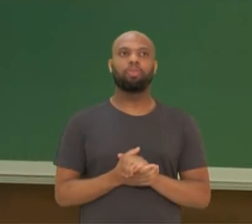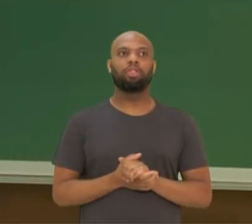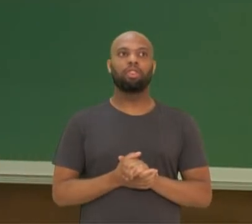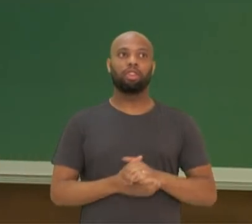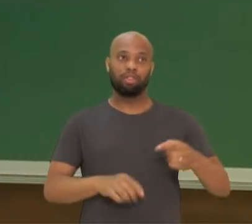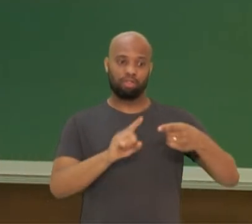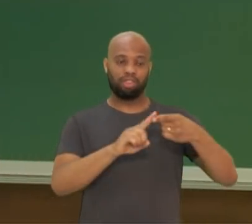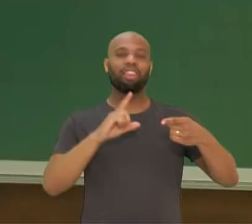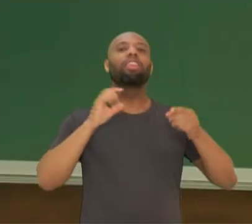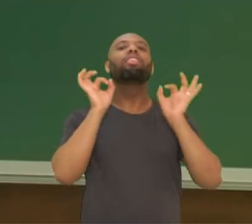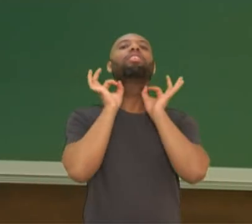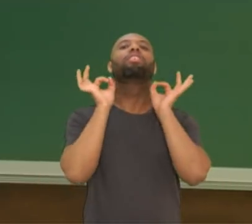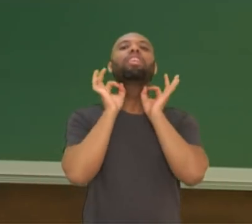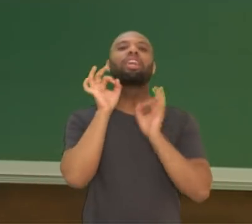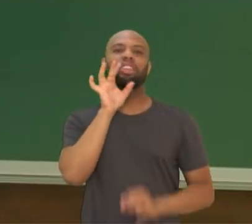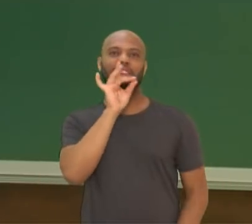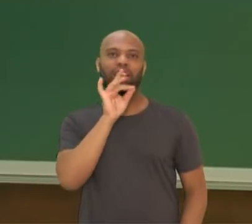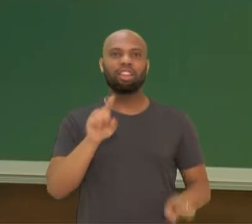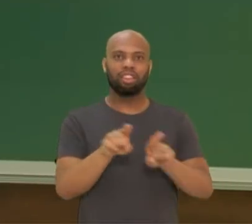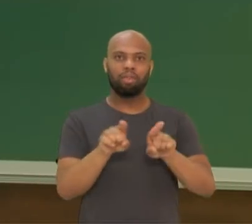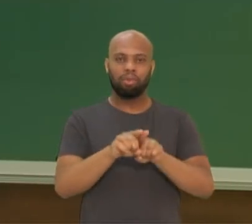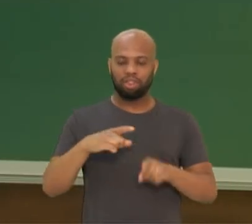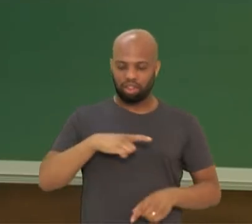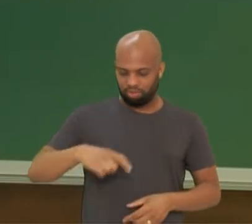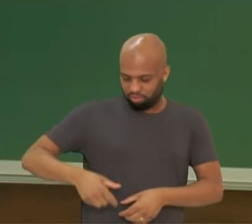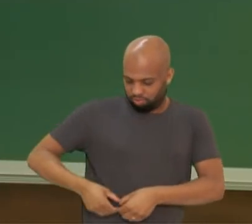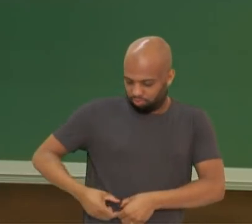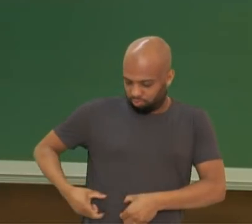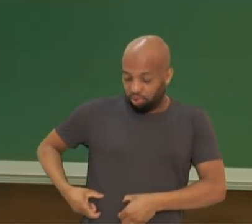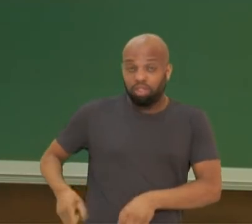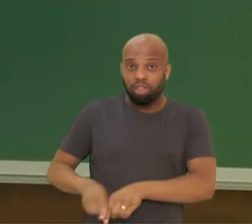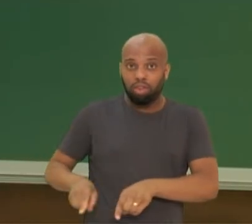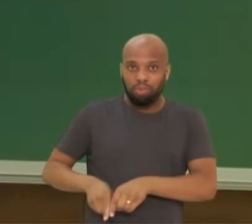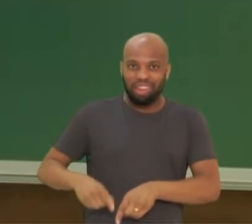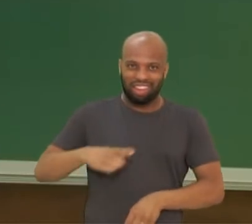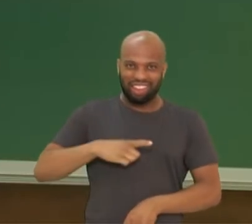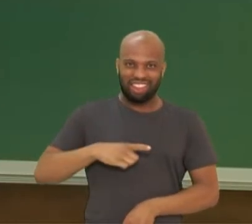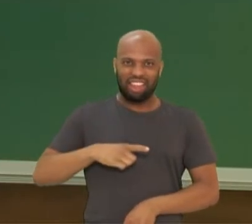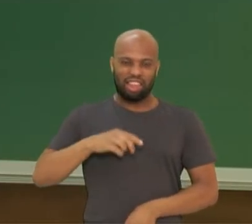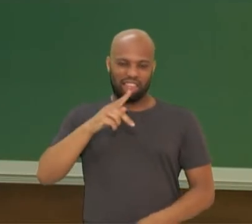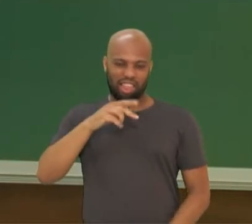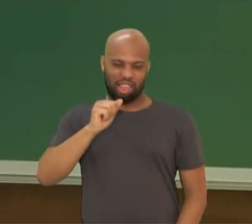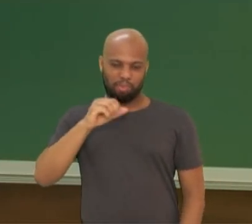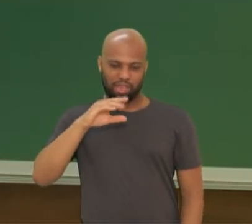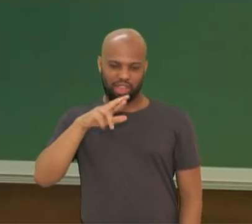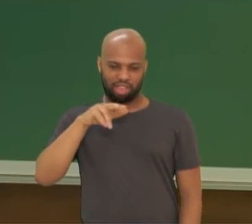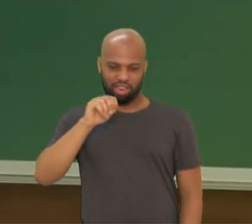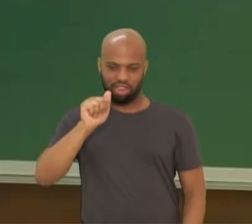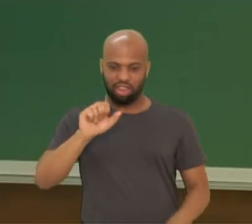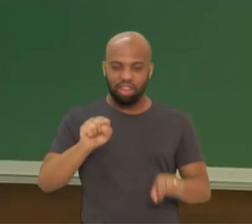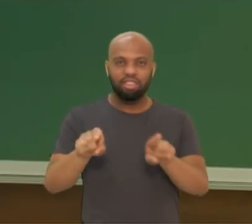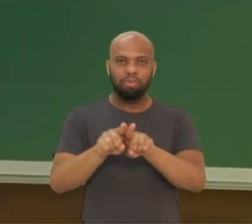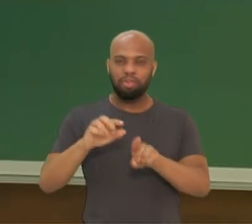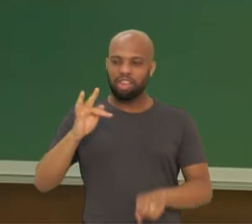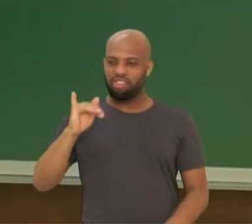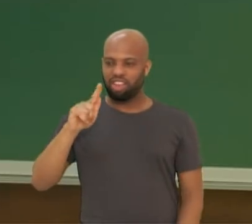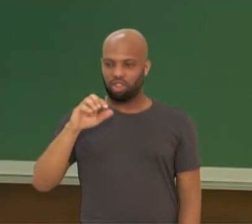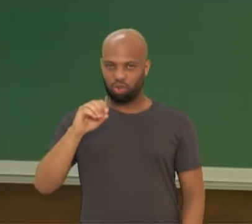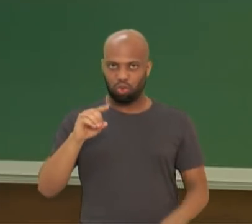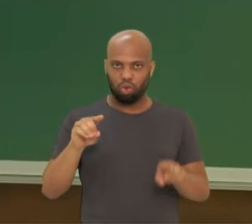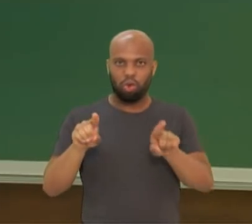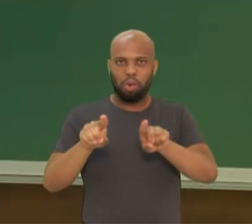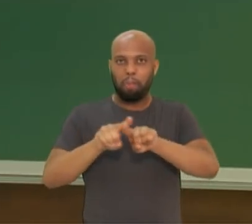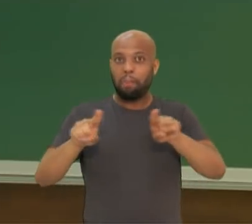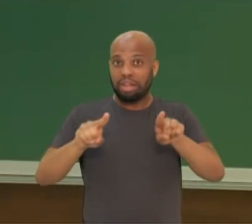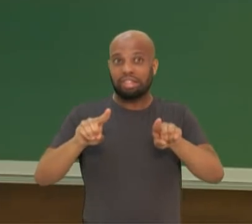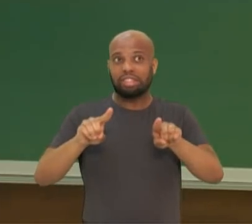glândulas salivares, o pâncreas e o fígado. Sim, eles são, de fato, né, órgãos aí anexos, tá?